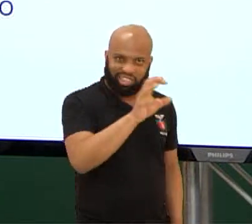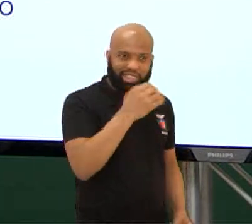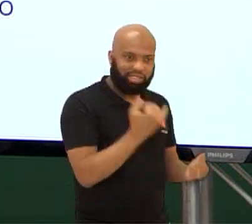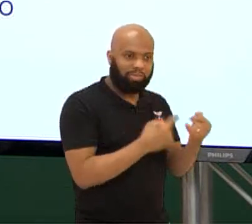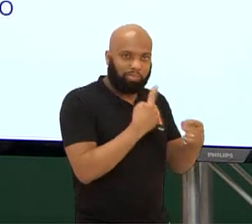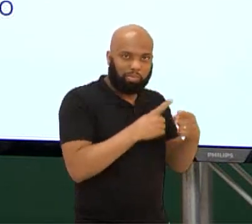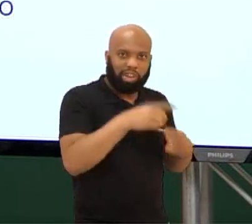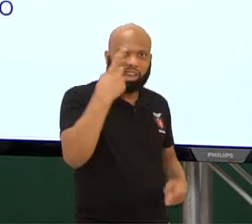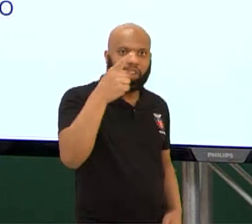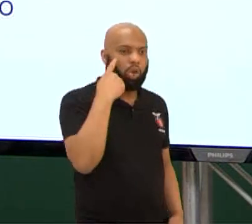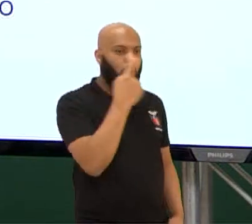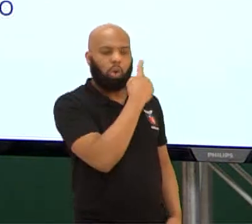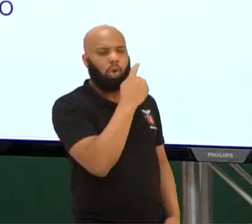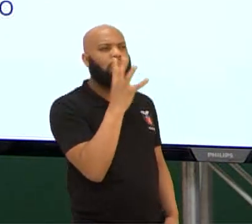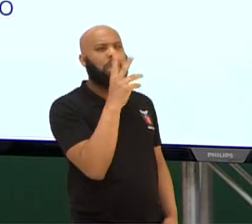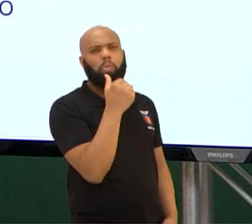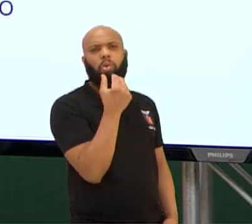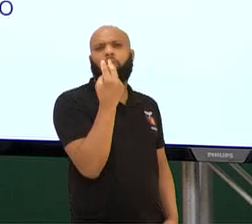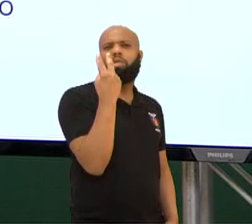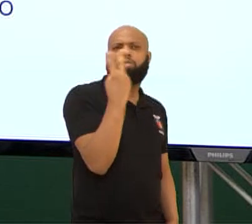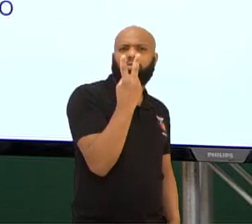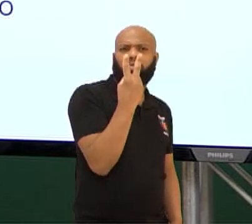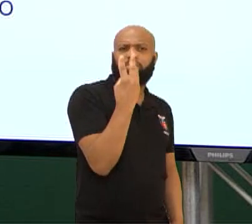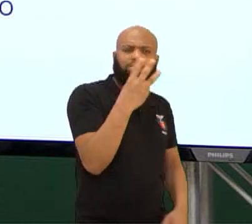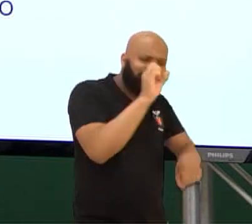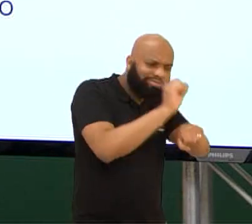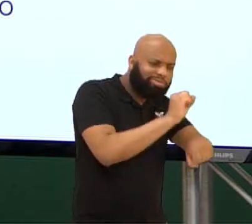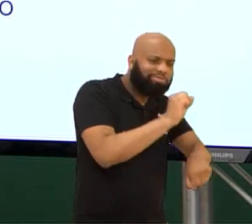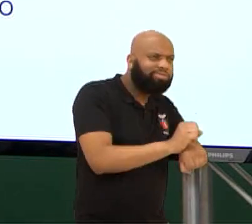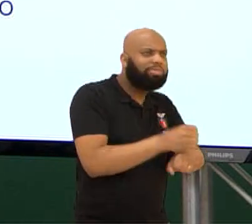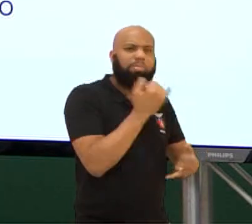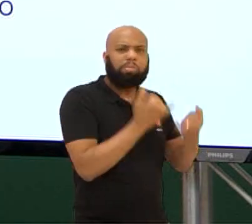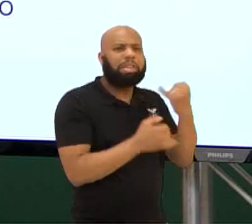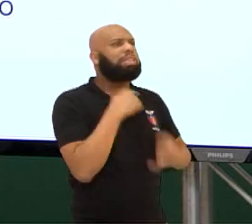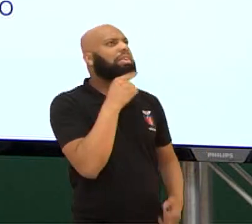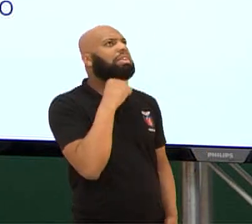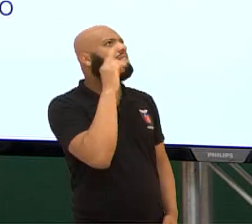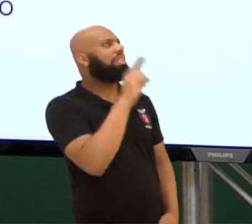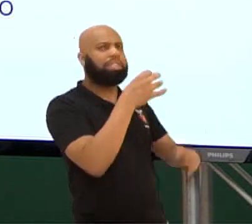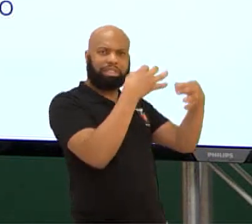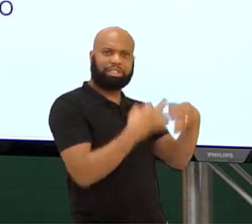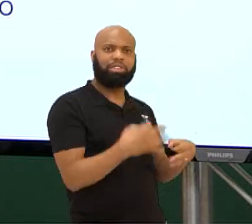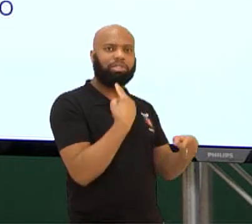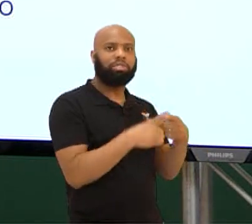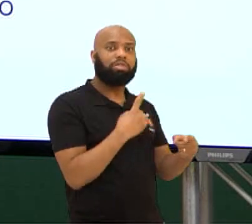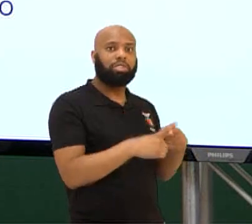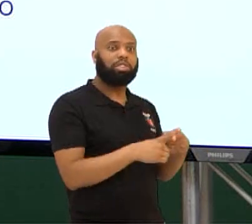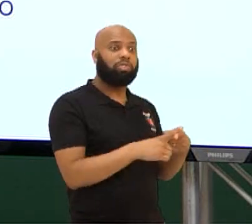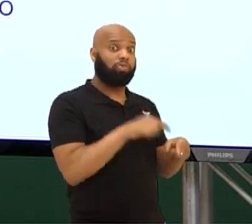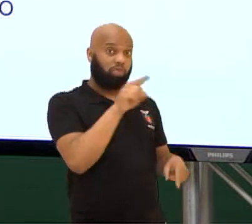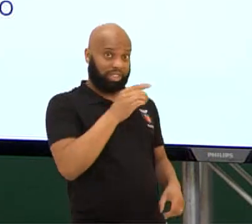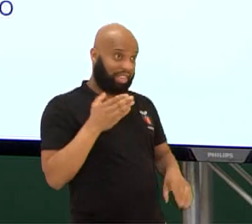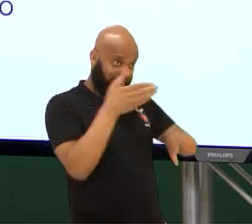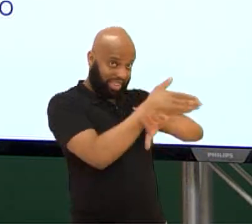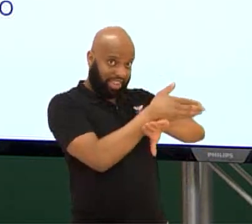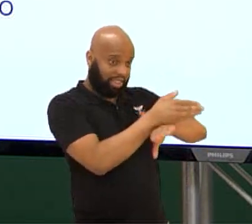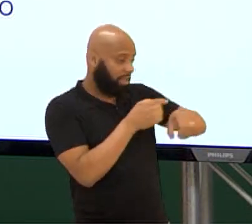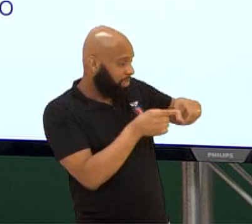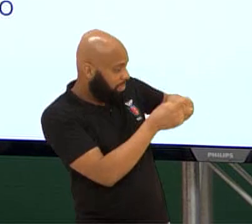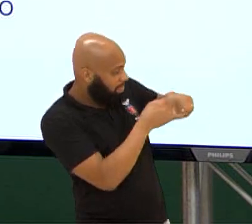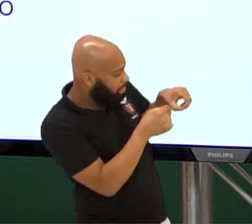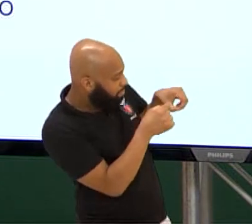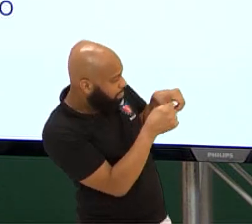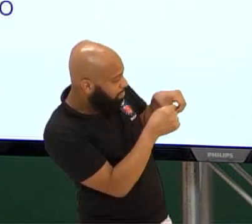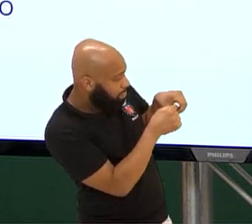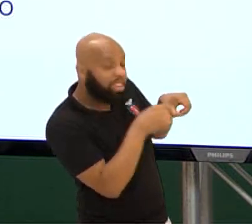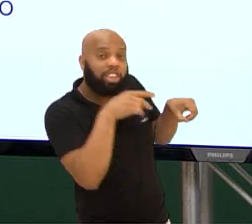aquele delay de uns 2 a 3 segundos, onde você não consegue estar enxergando direito. É justamente para que você consiga estar adequando a pupila, então,